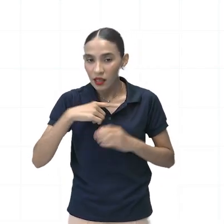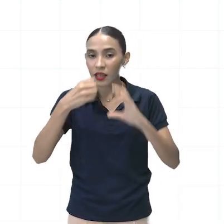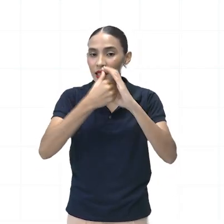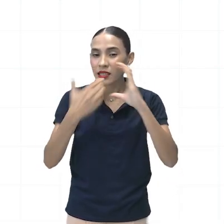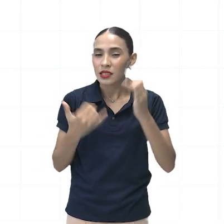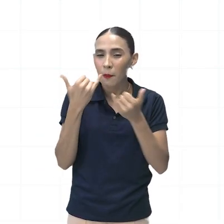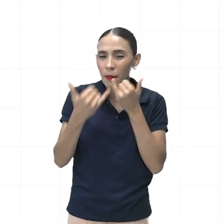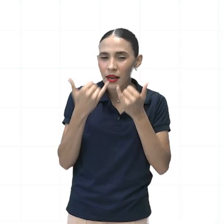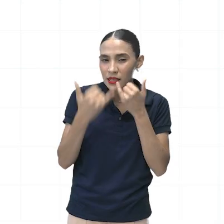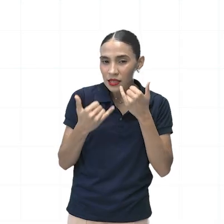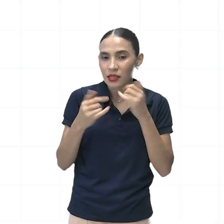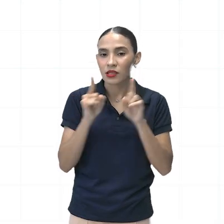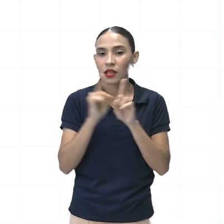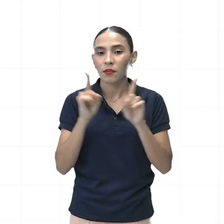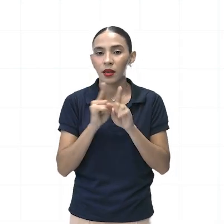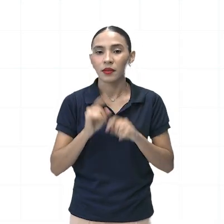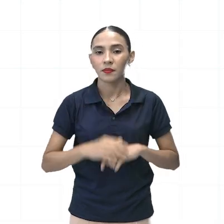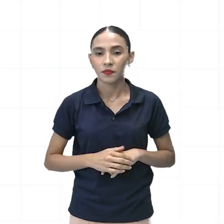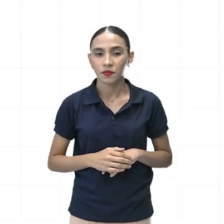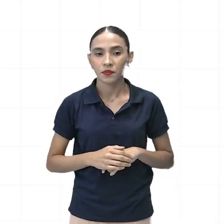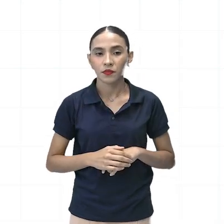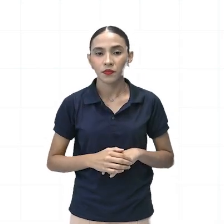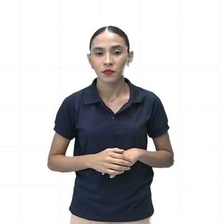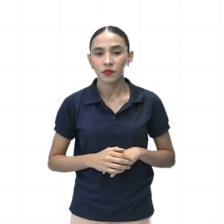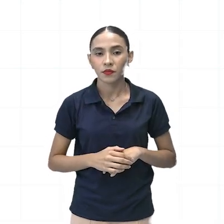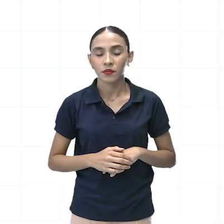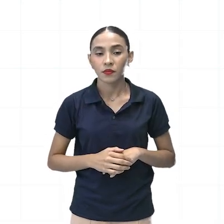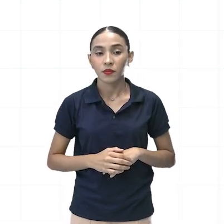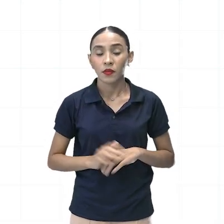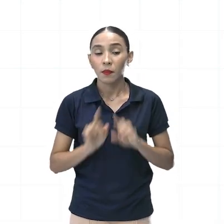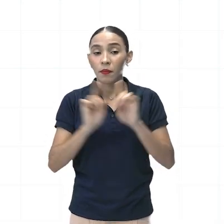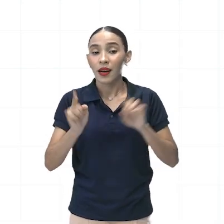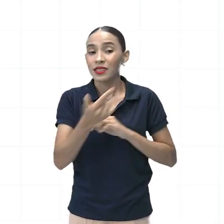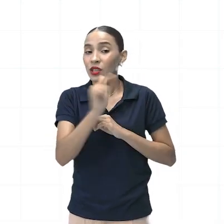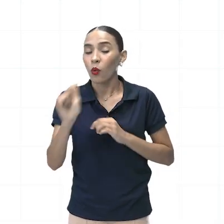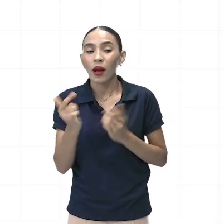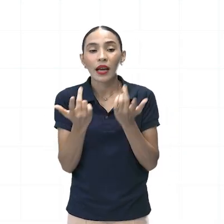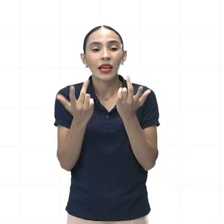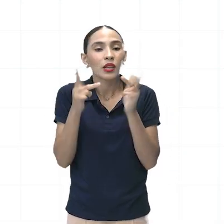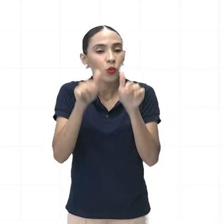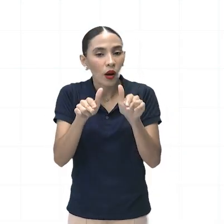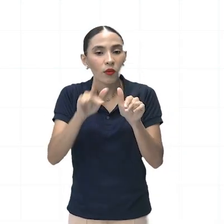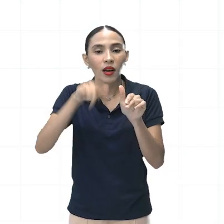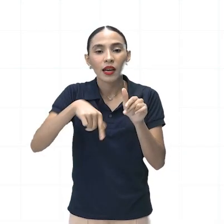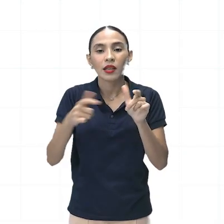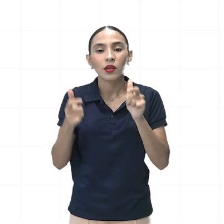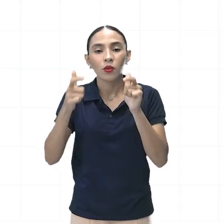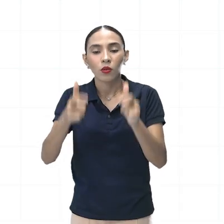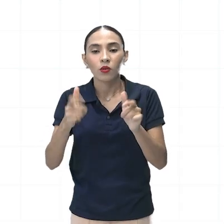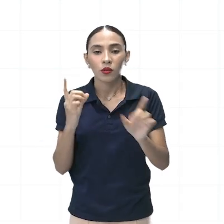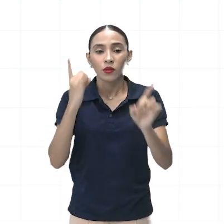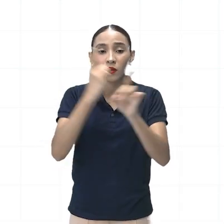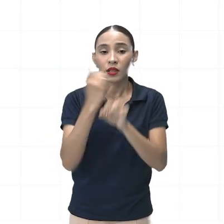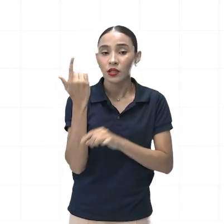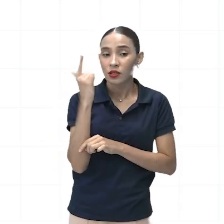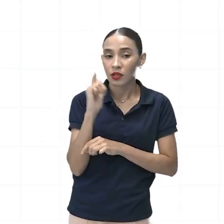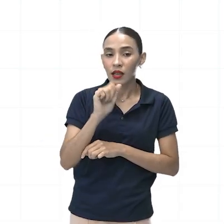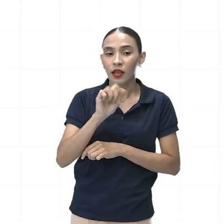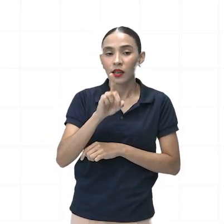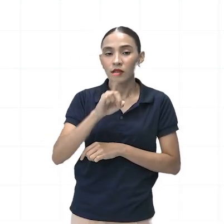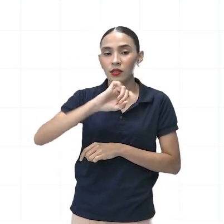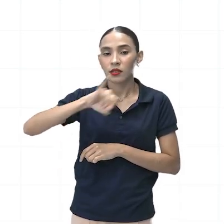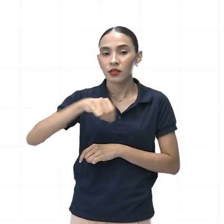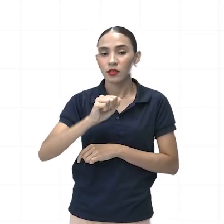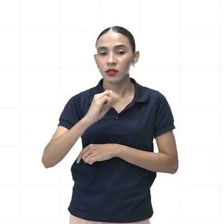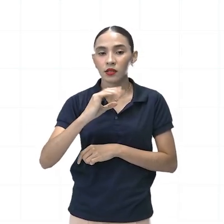características semelhantes entre si, elas, porém não são idênticas, elas são encontradas em regiões geográficas adjacentes,